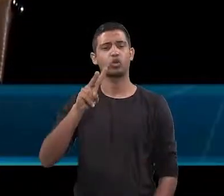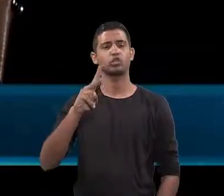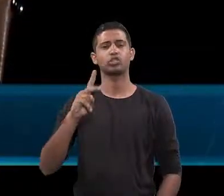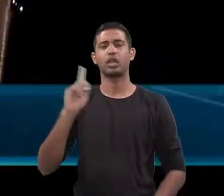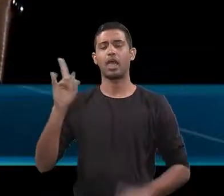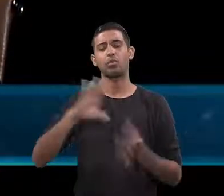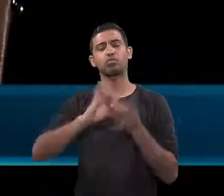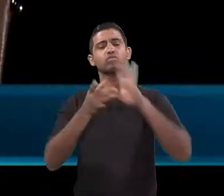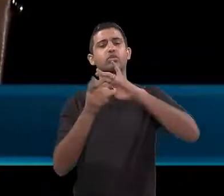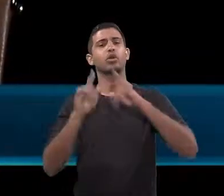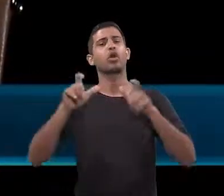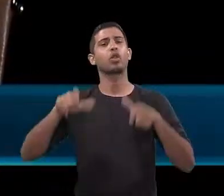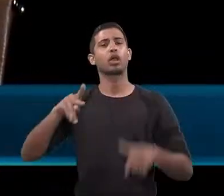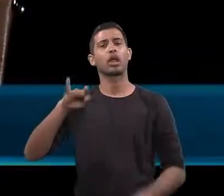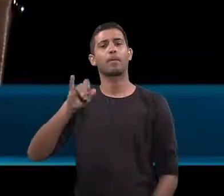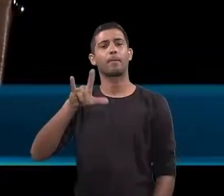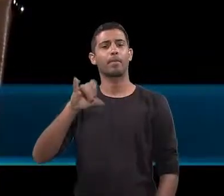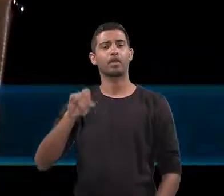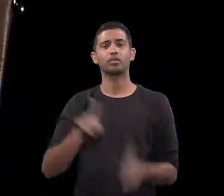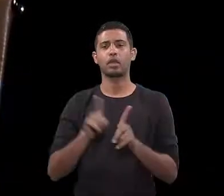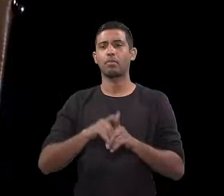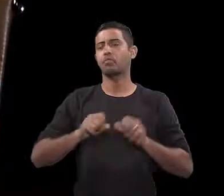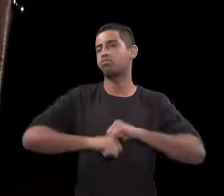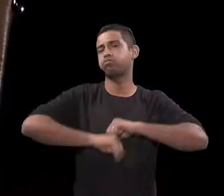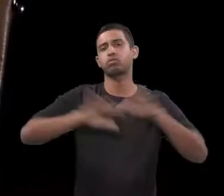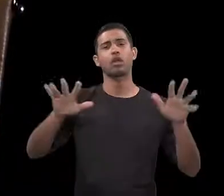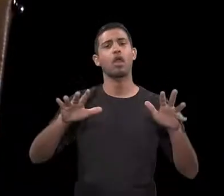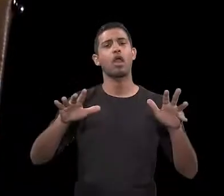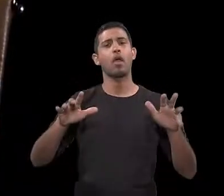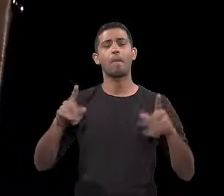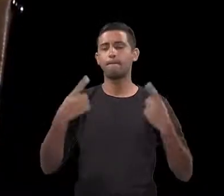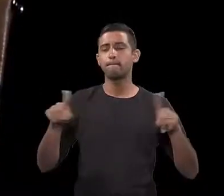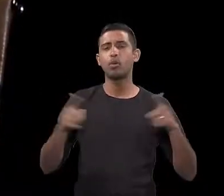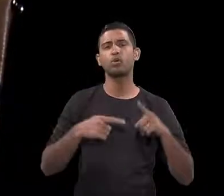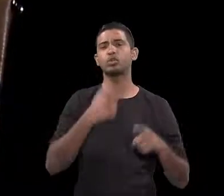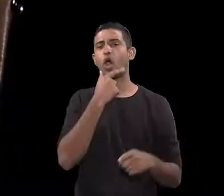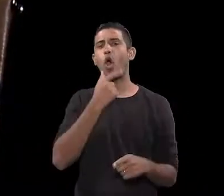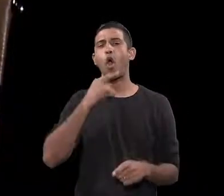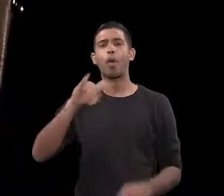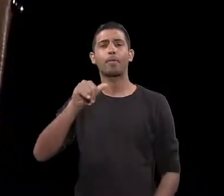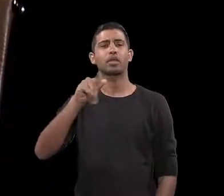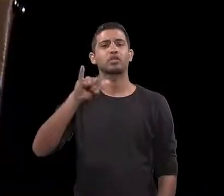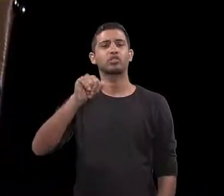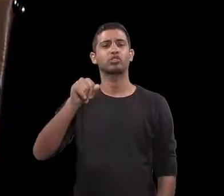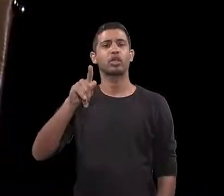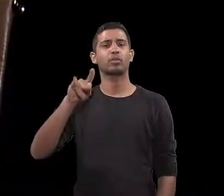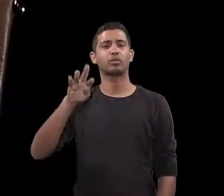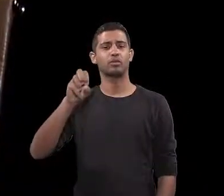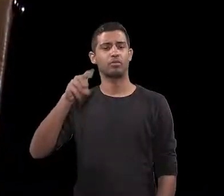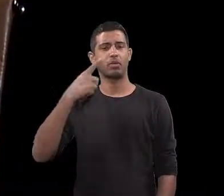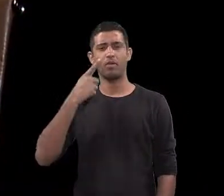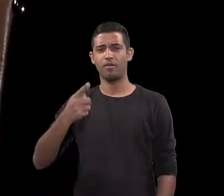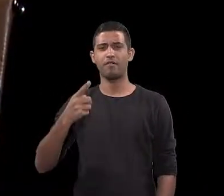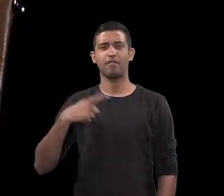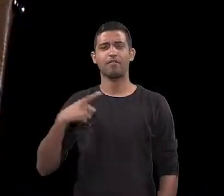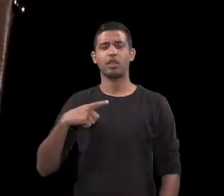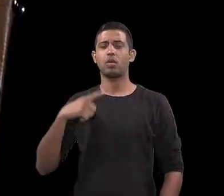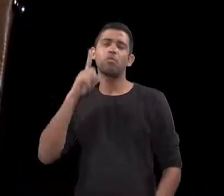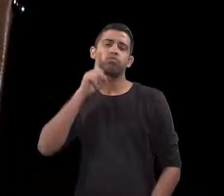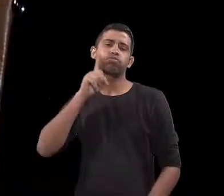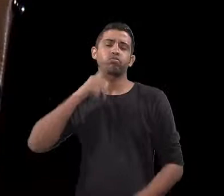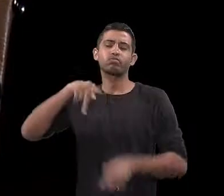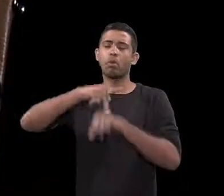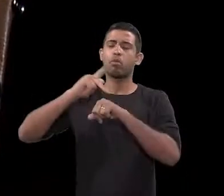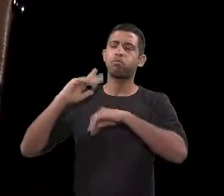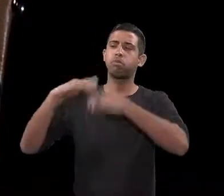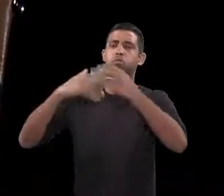nas Olimpíadas do México e o lançamento da música Say It Loud, I'm Black and I'm Proud, por James Brown. Ultrapassando as fronteiras dos